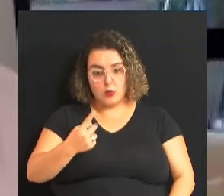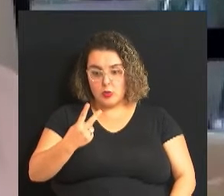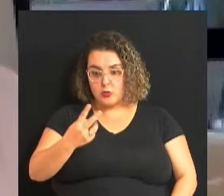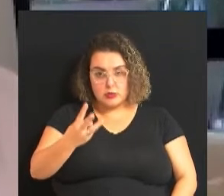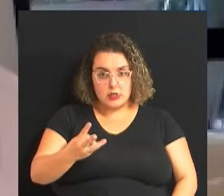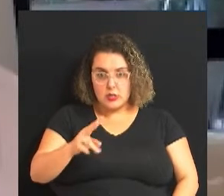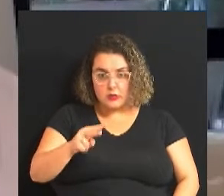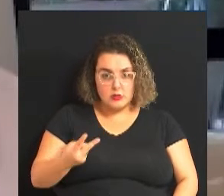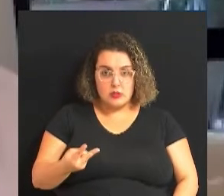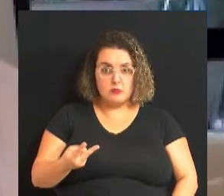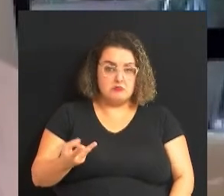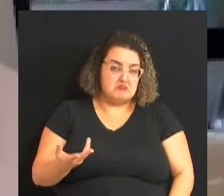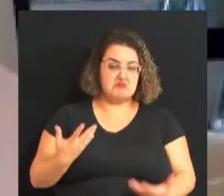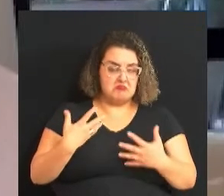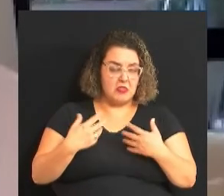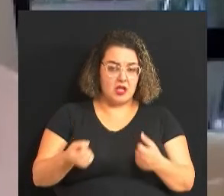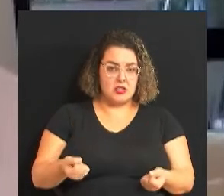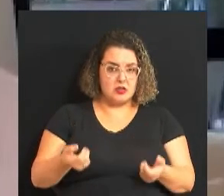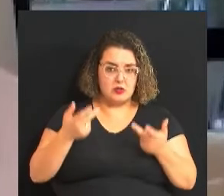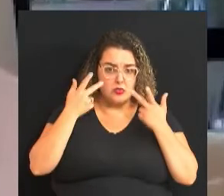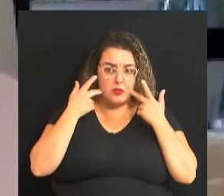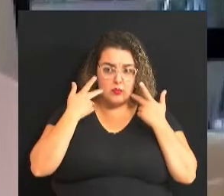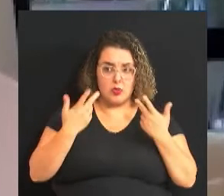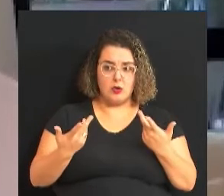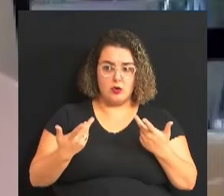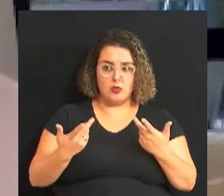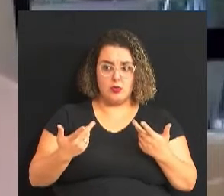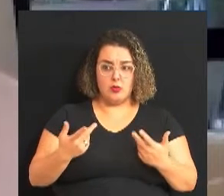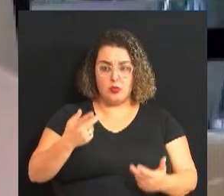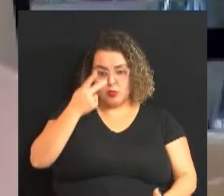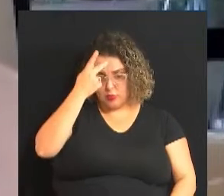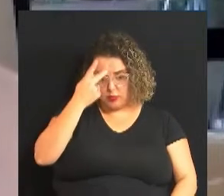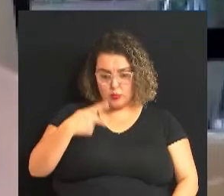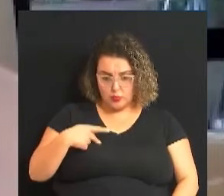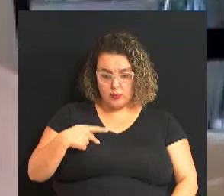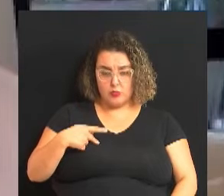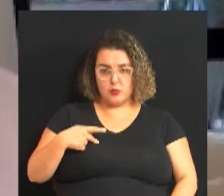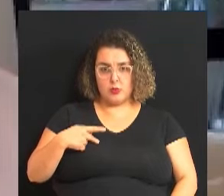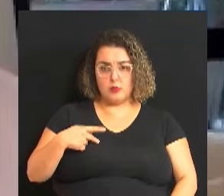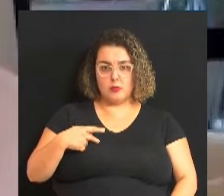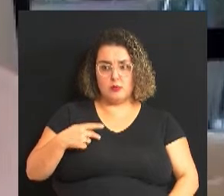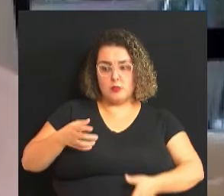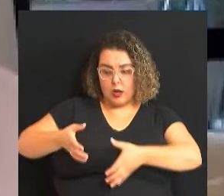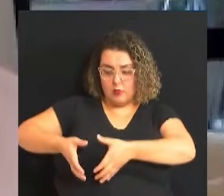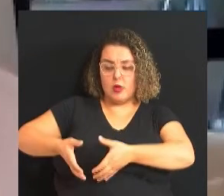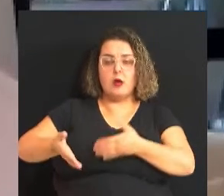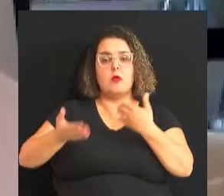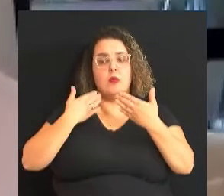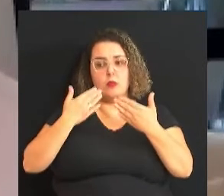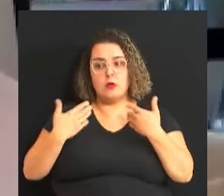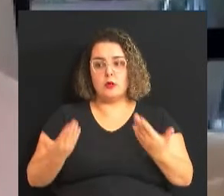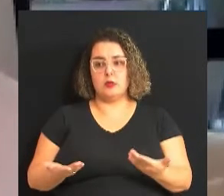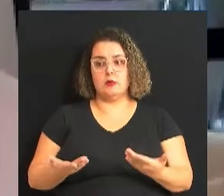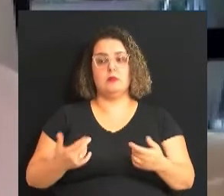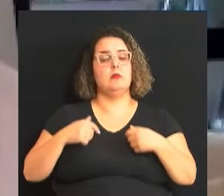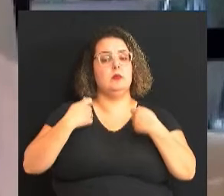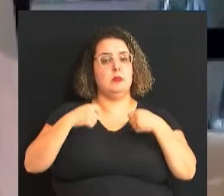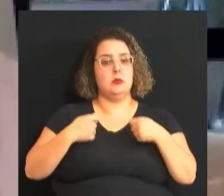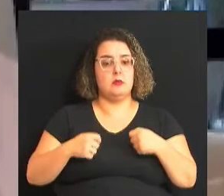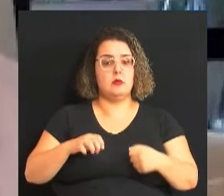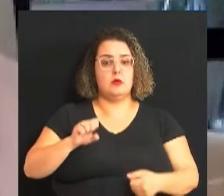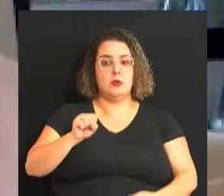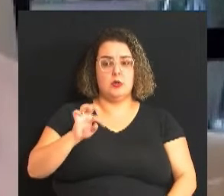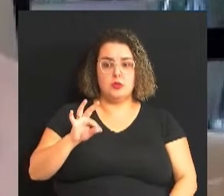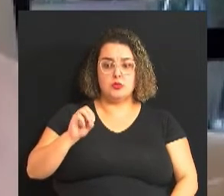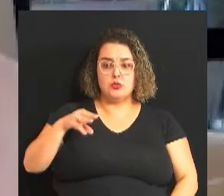pessoa acaba aceitando aquilo. O próprio portador do estoma, sabe? A gente conversa com a pessoa, olha, você vai ter que fazer um estoma.